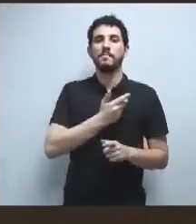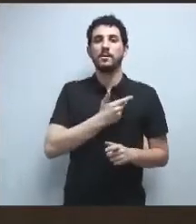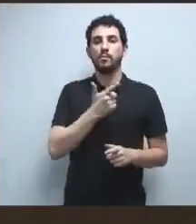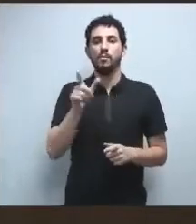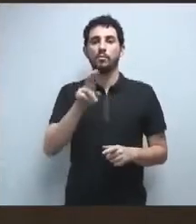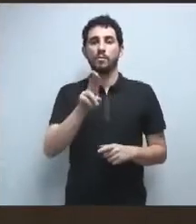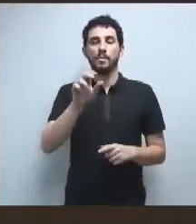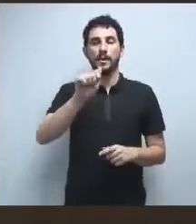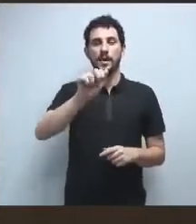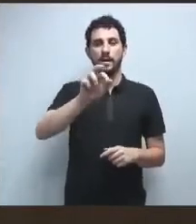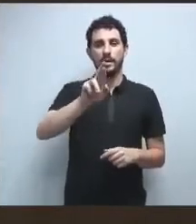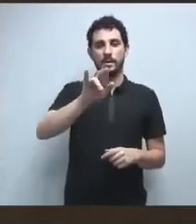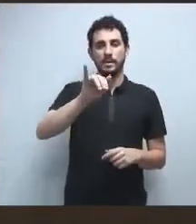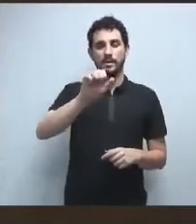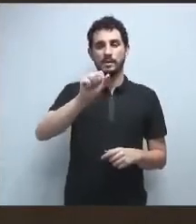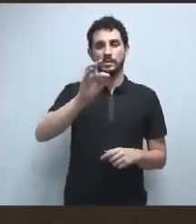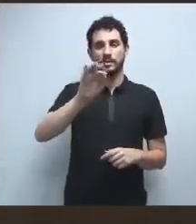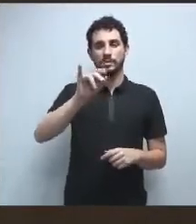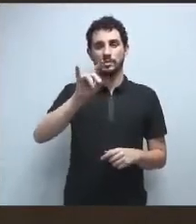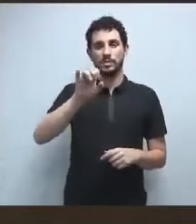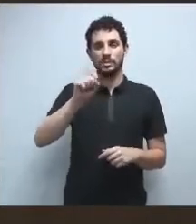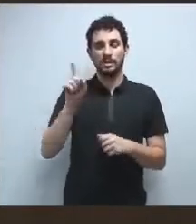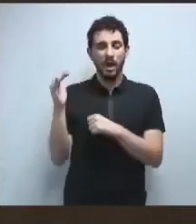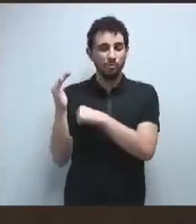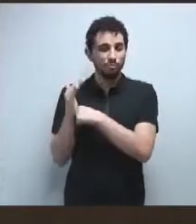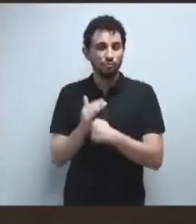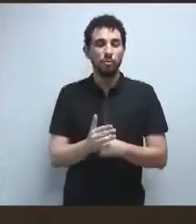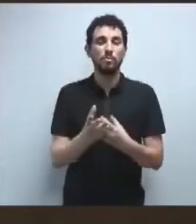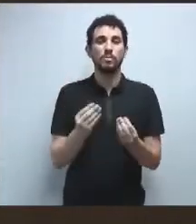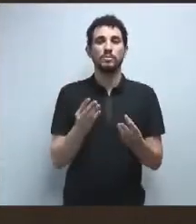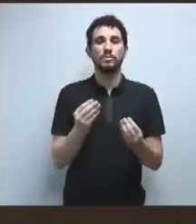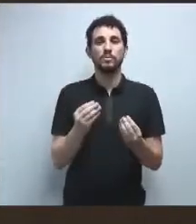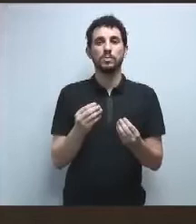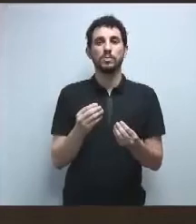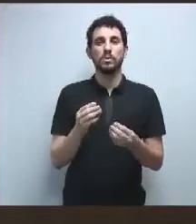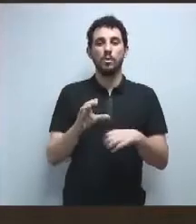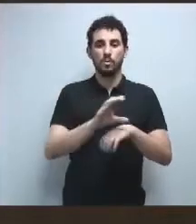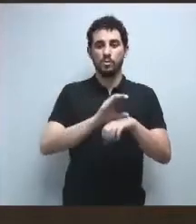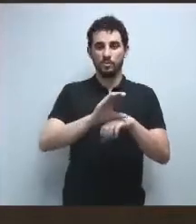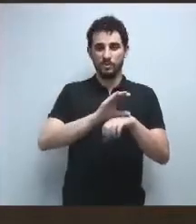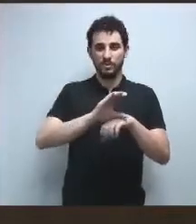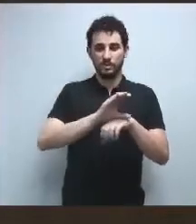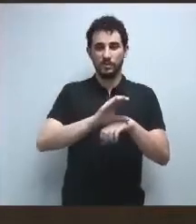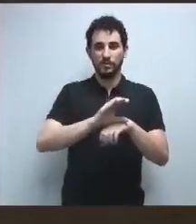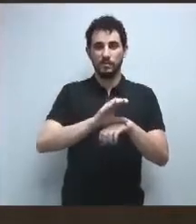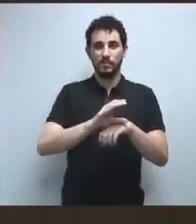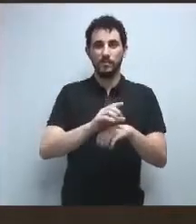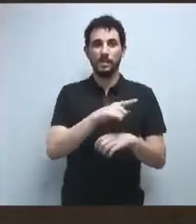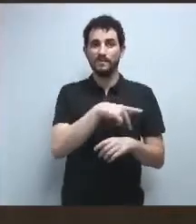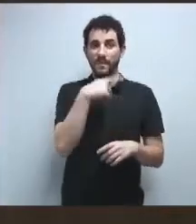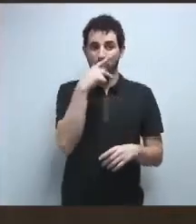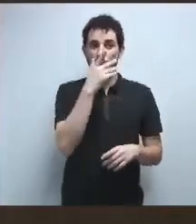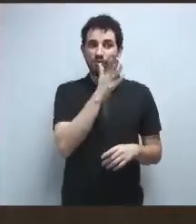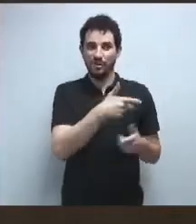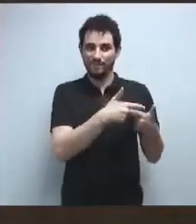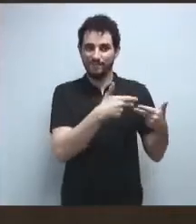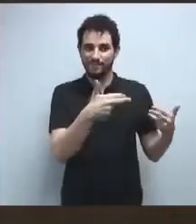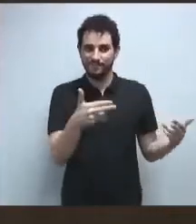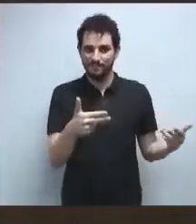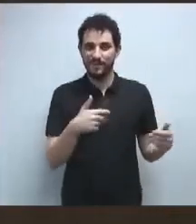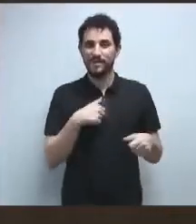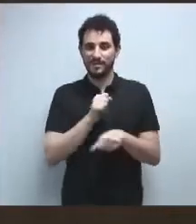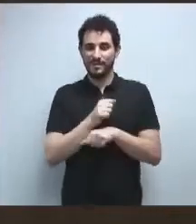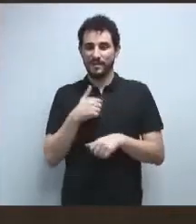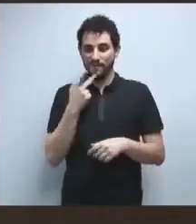que nos ajudou muito na constituinte principal somente naquilo que ele falou e nós vamos chegar lá daqui a pouco que